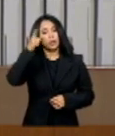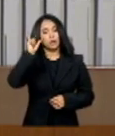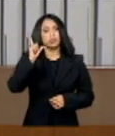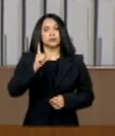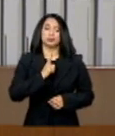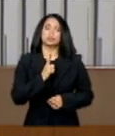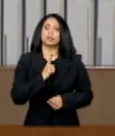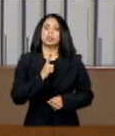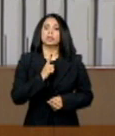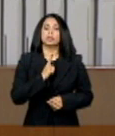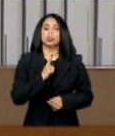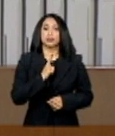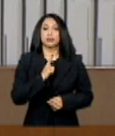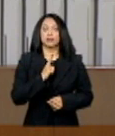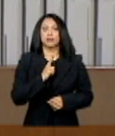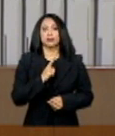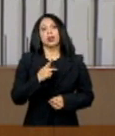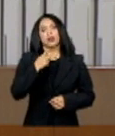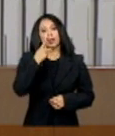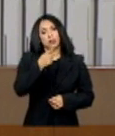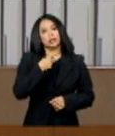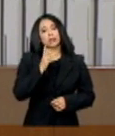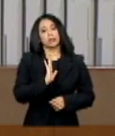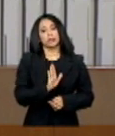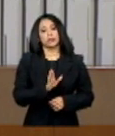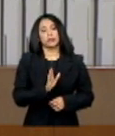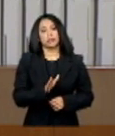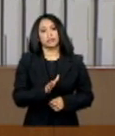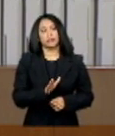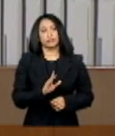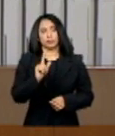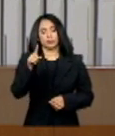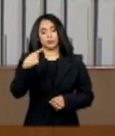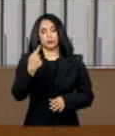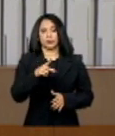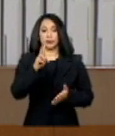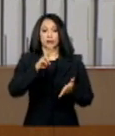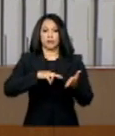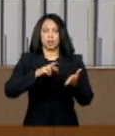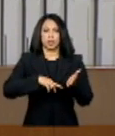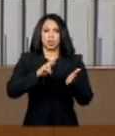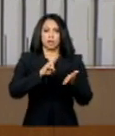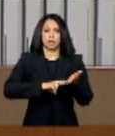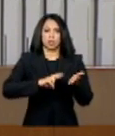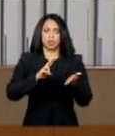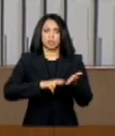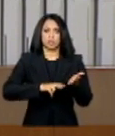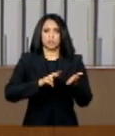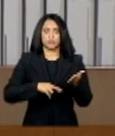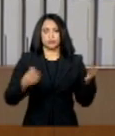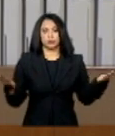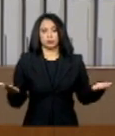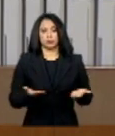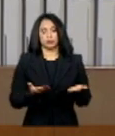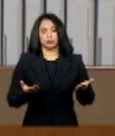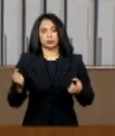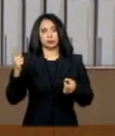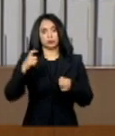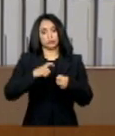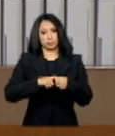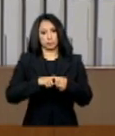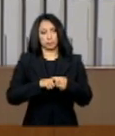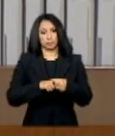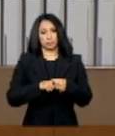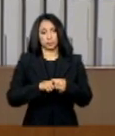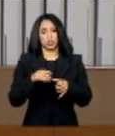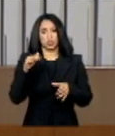as sustentações orais após a leitura do relatório que vossa excelência e agora retomamos então com o